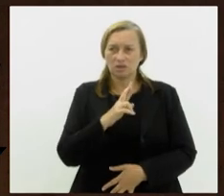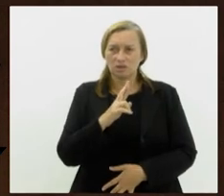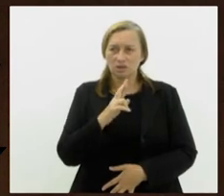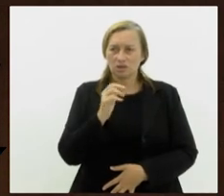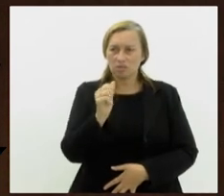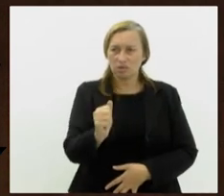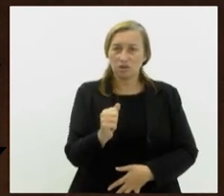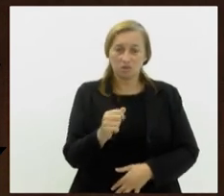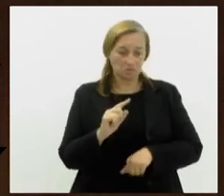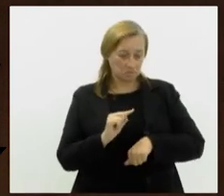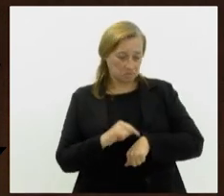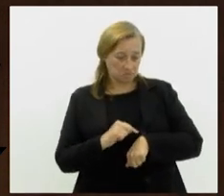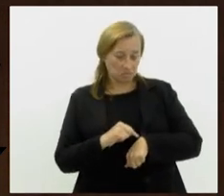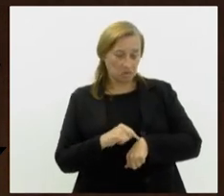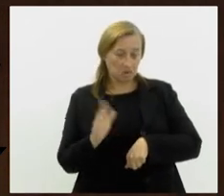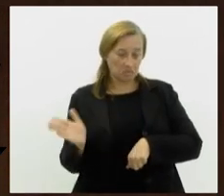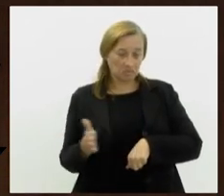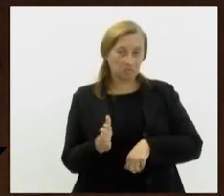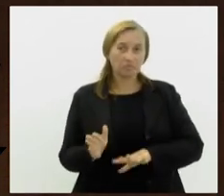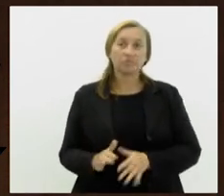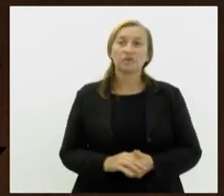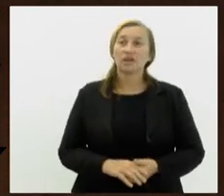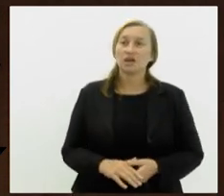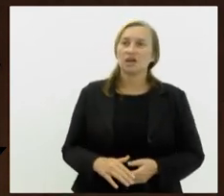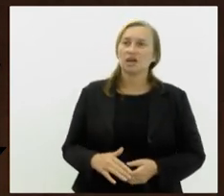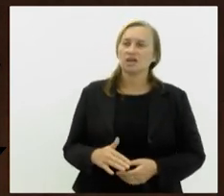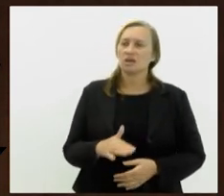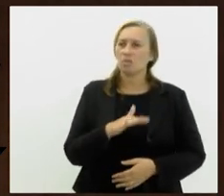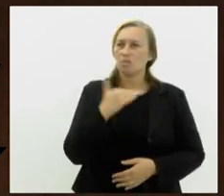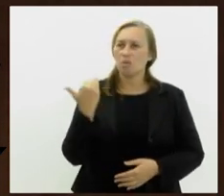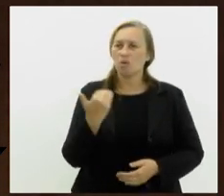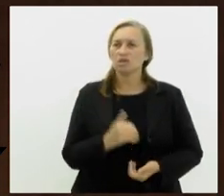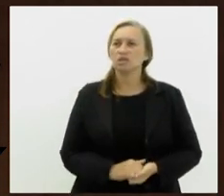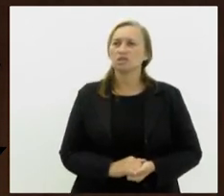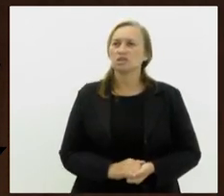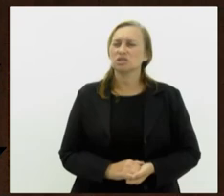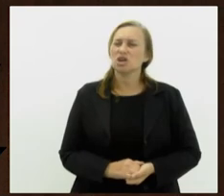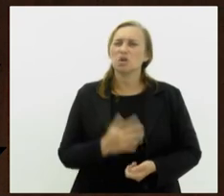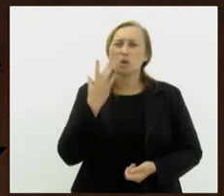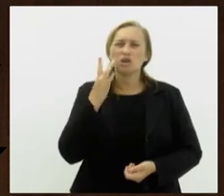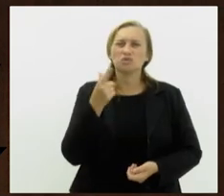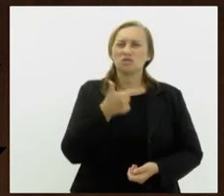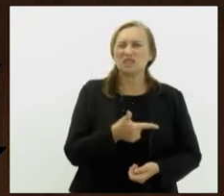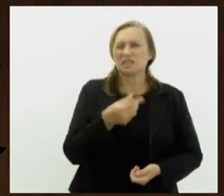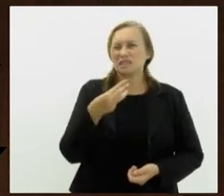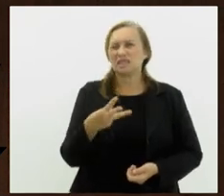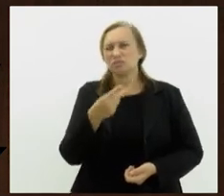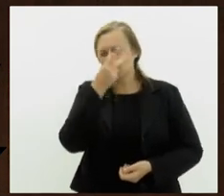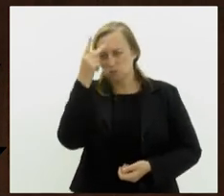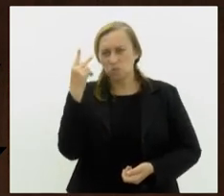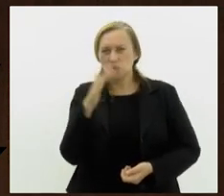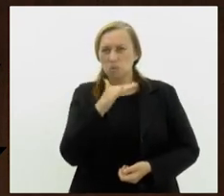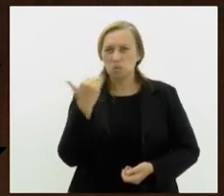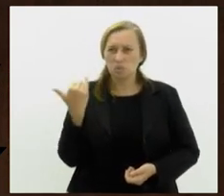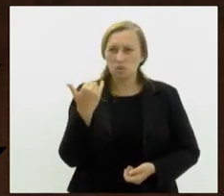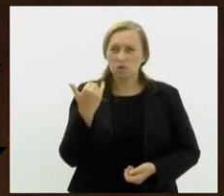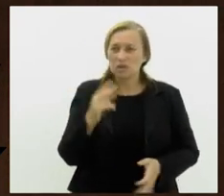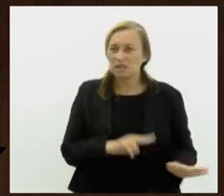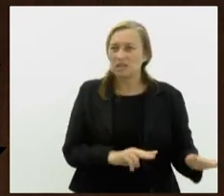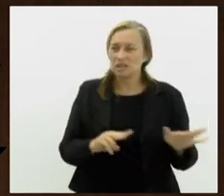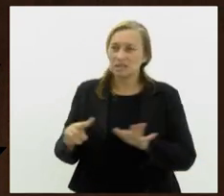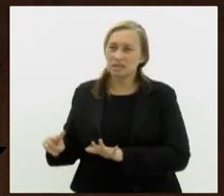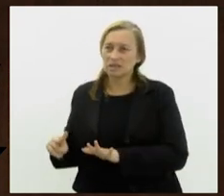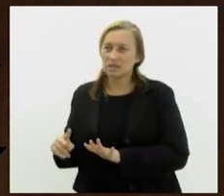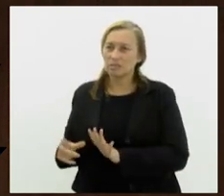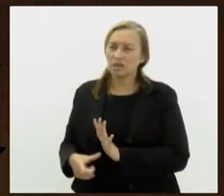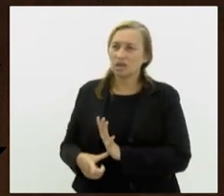horário. Essa chacina, se não me engano, foram 23 pessoas mortas, foi na semana anterior